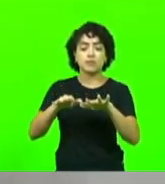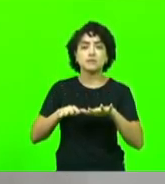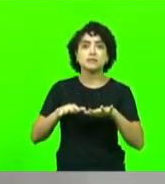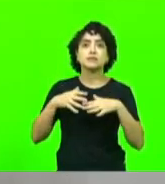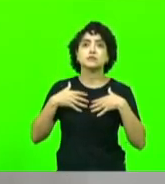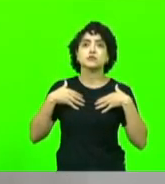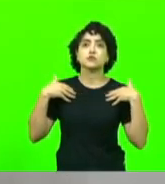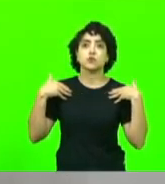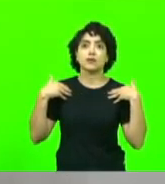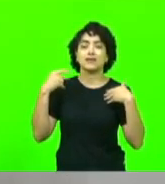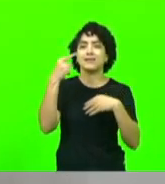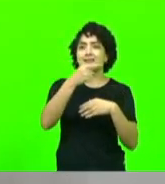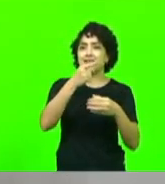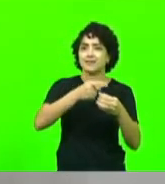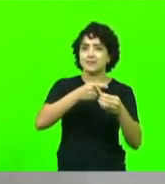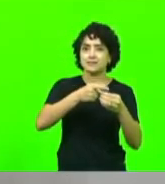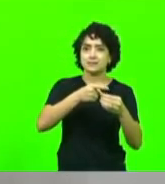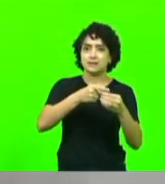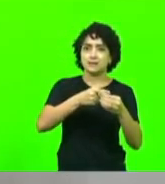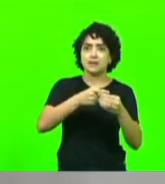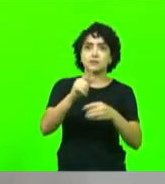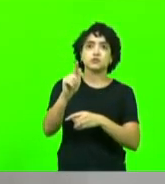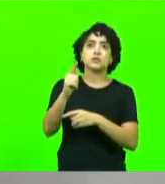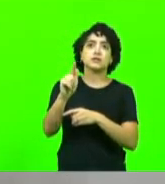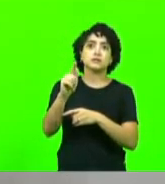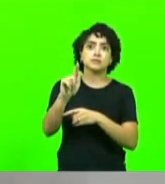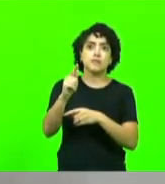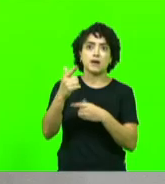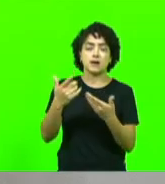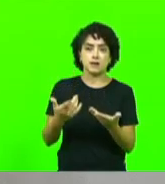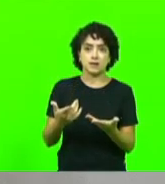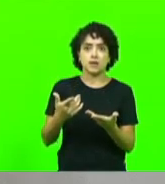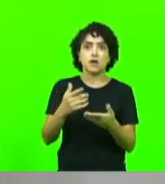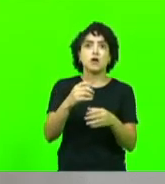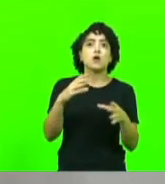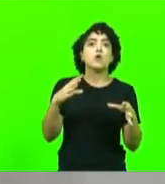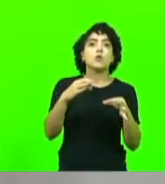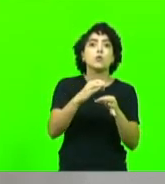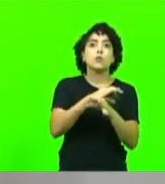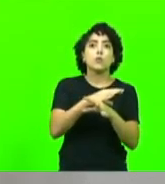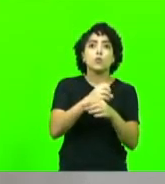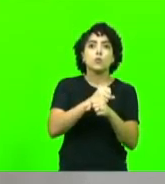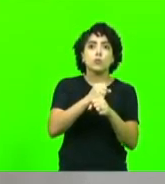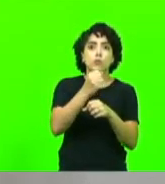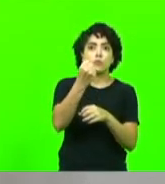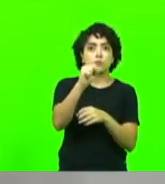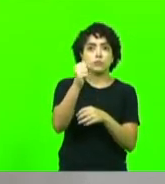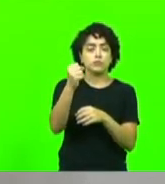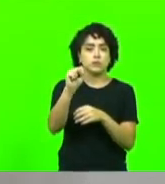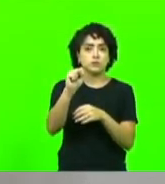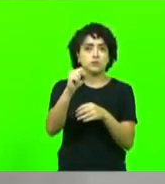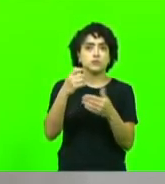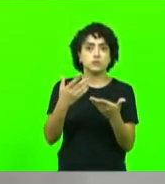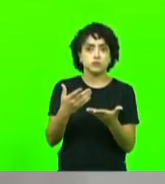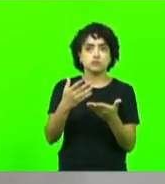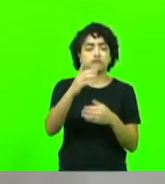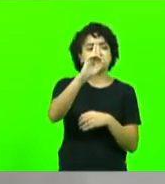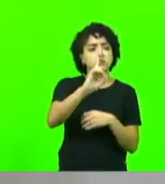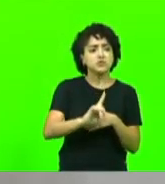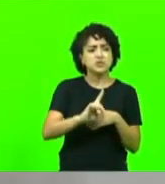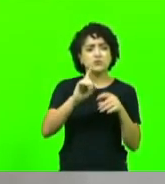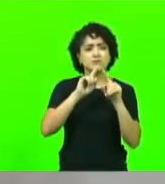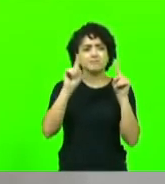Gaspar, porque na semana que vem o nosso município completa 88 anos. Diretores me reclamando